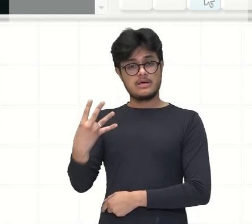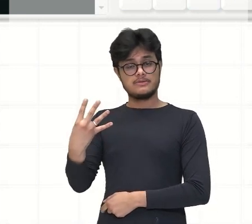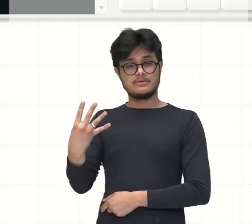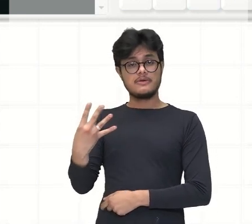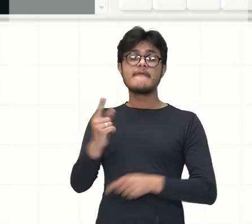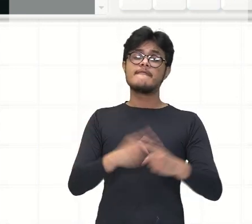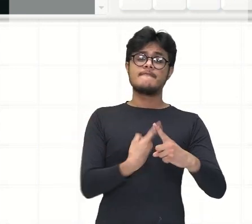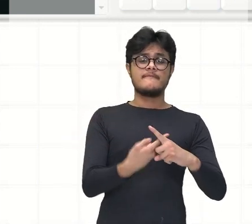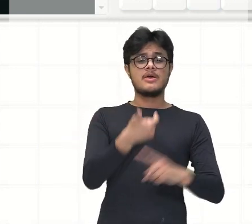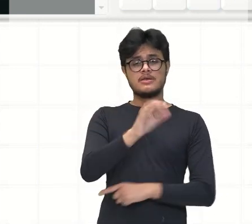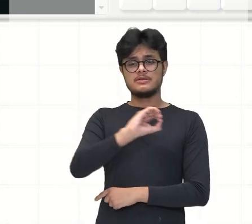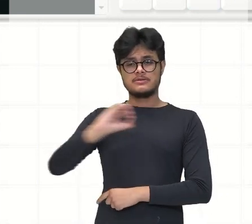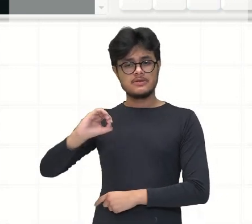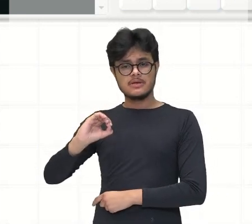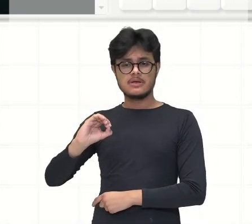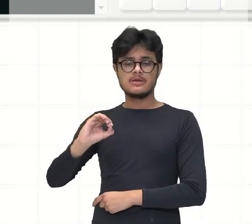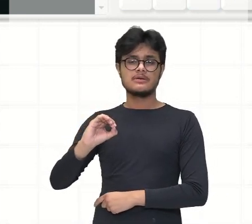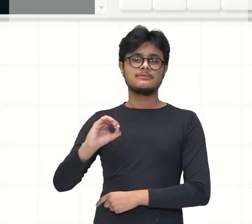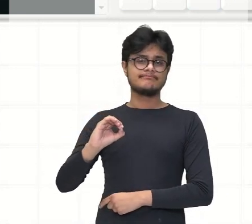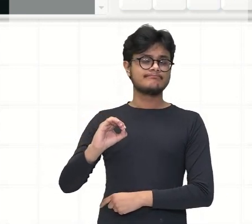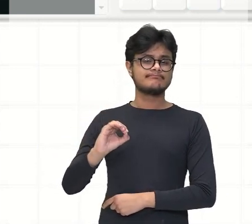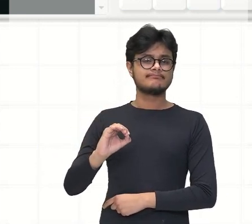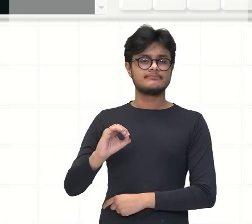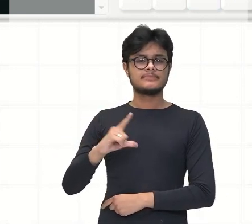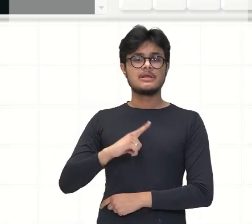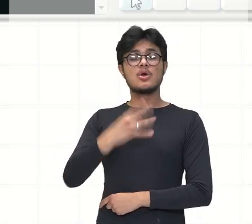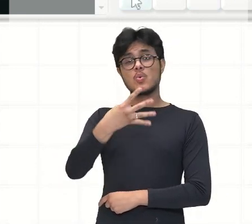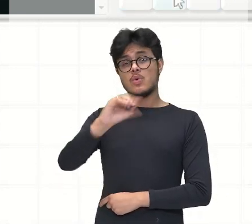0,4. Multiplica por 100. Então, vou pegar